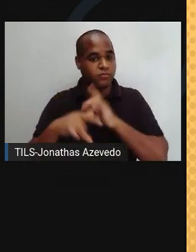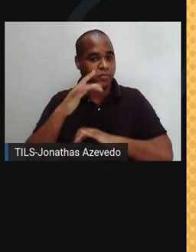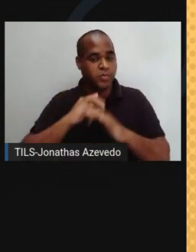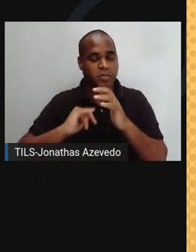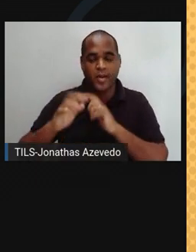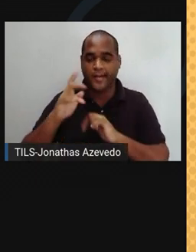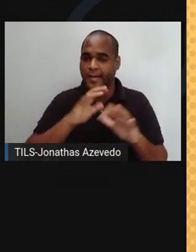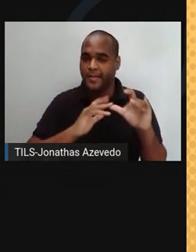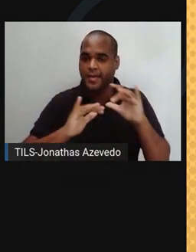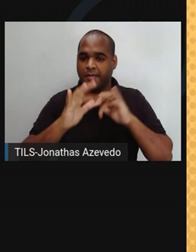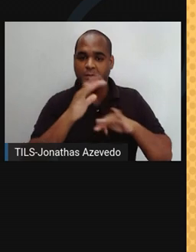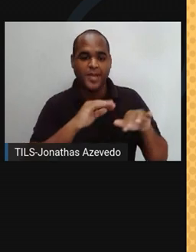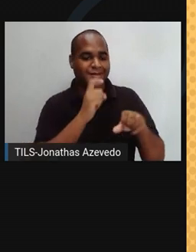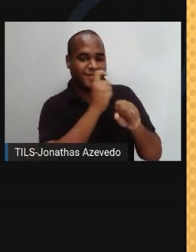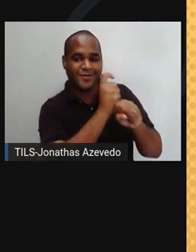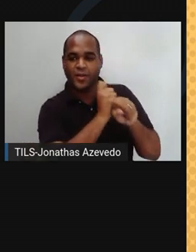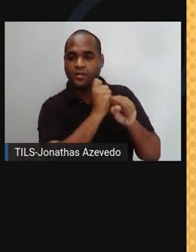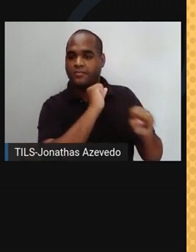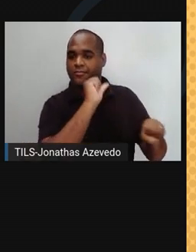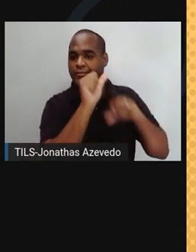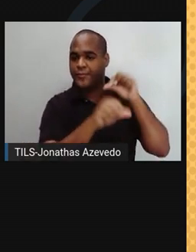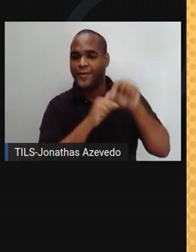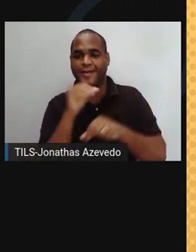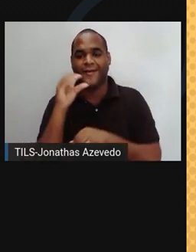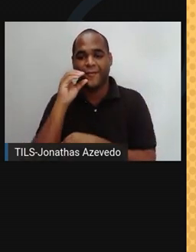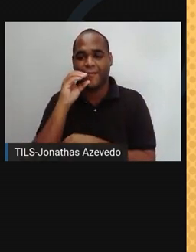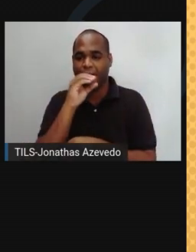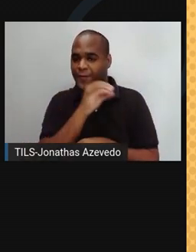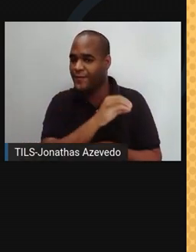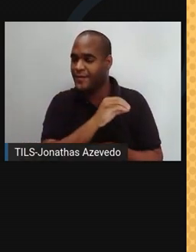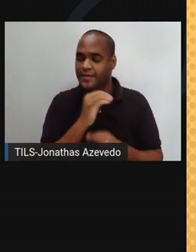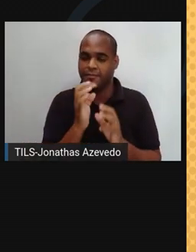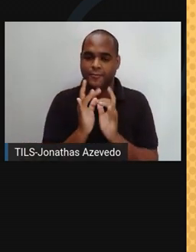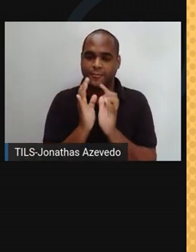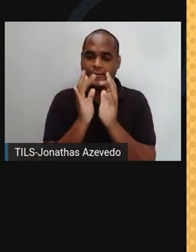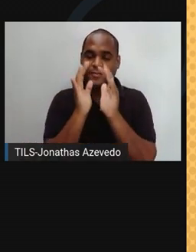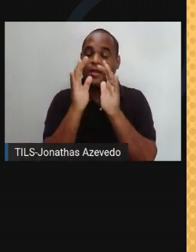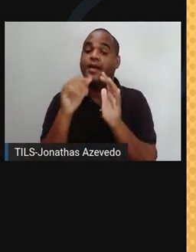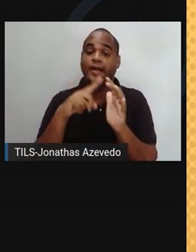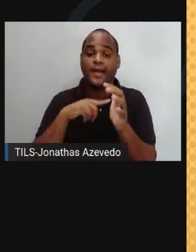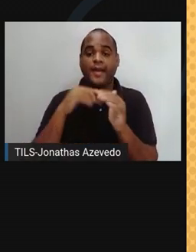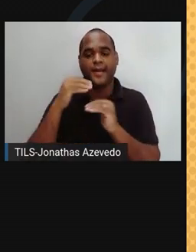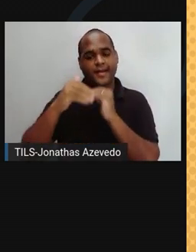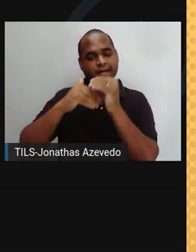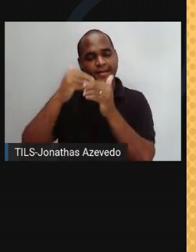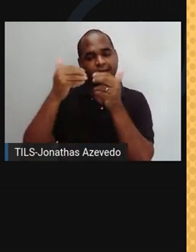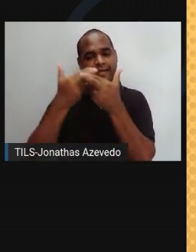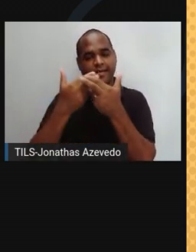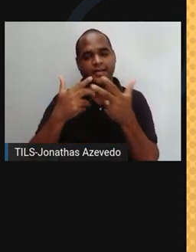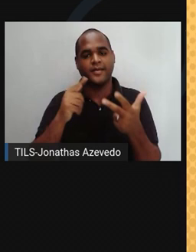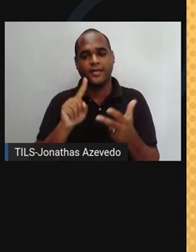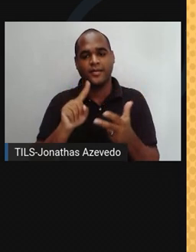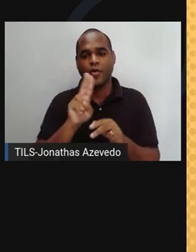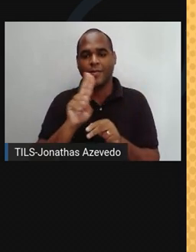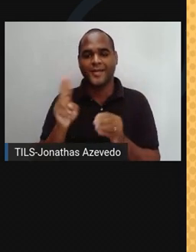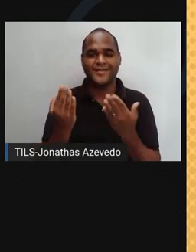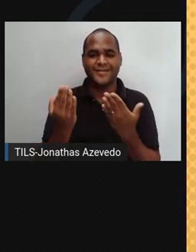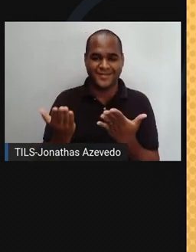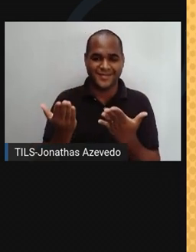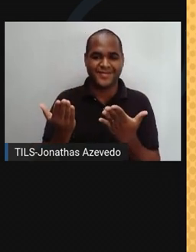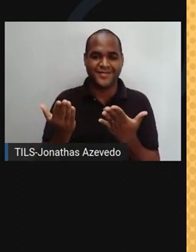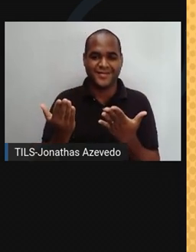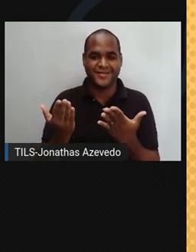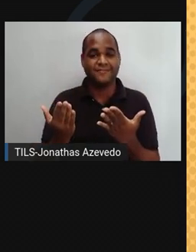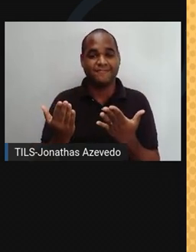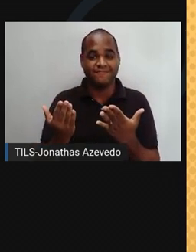e o sólido passa diretamente para o gasoso esse processo se chama sublimação